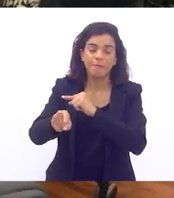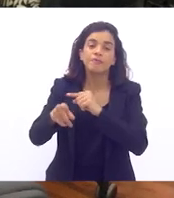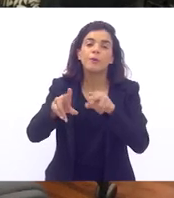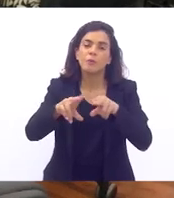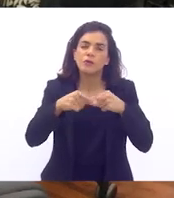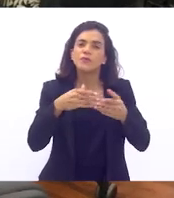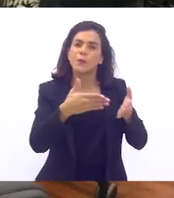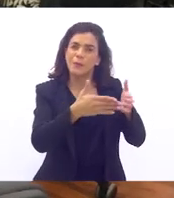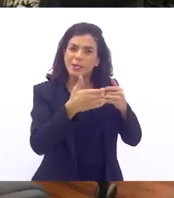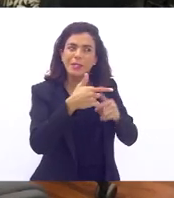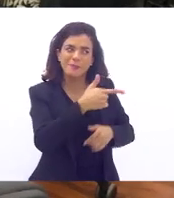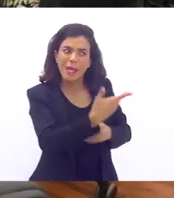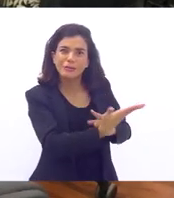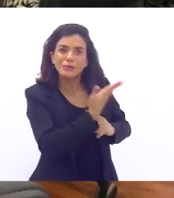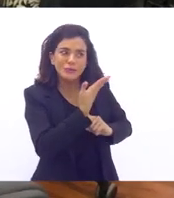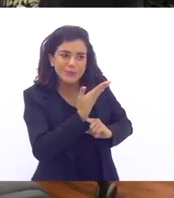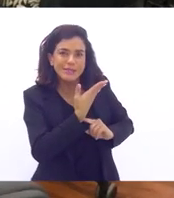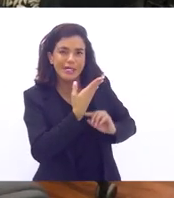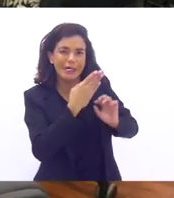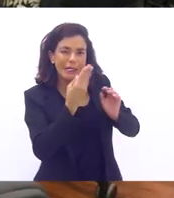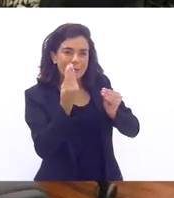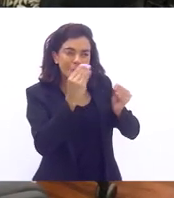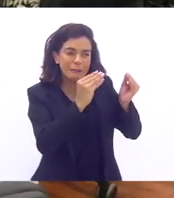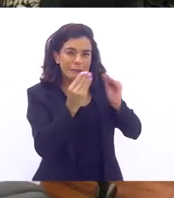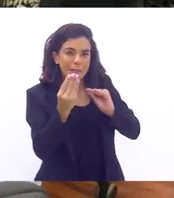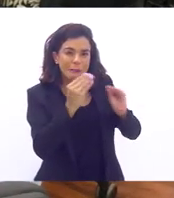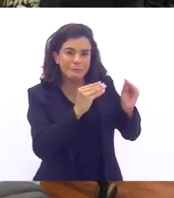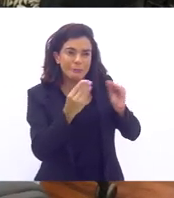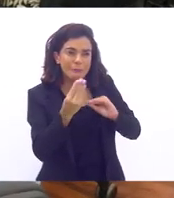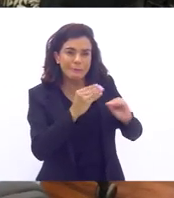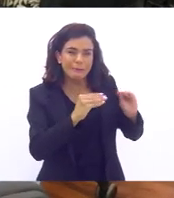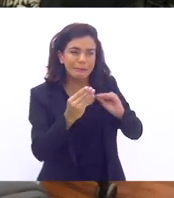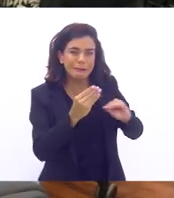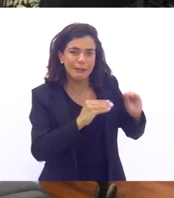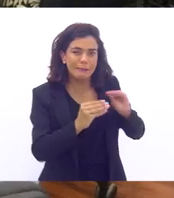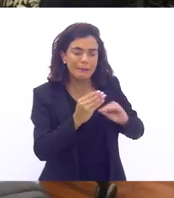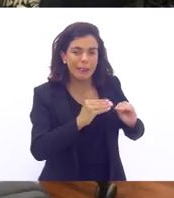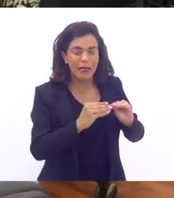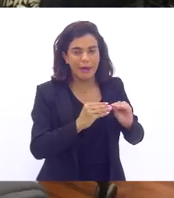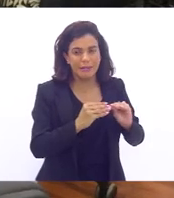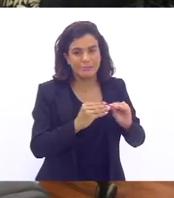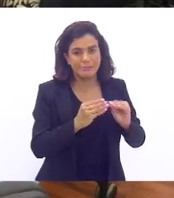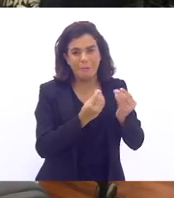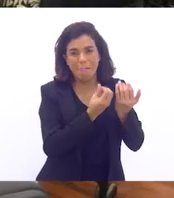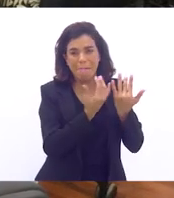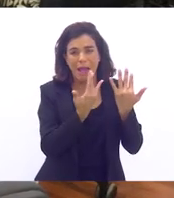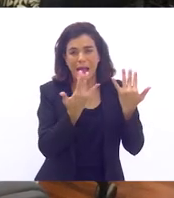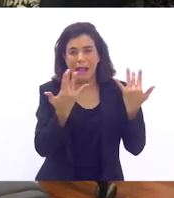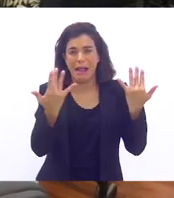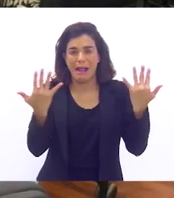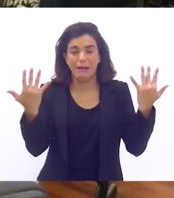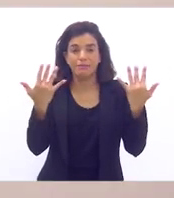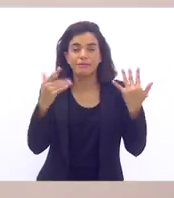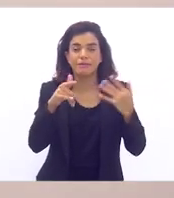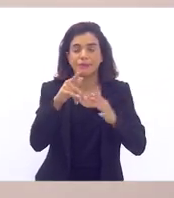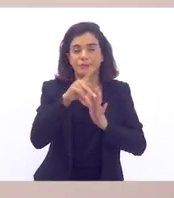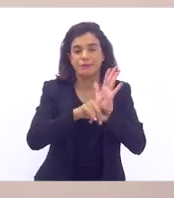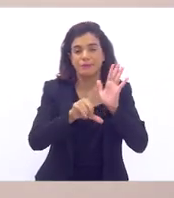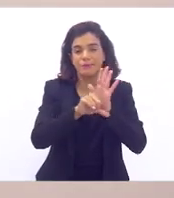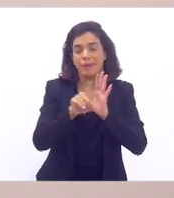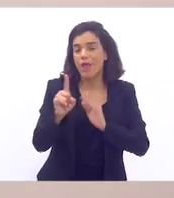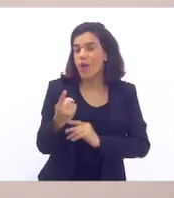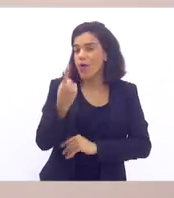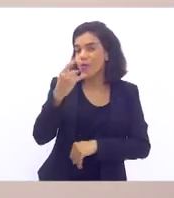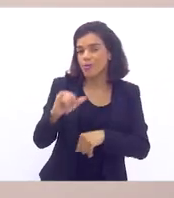ela me ajude a formatar a quatro seis a 10 a 20 mãos desse projeto muito bom porque é a única forma